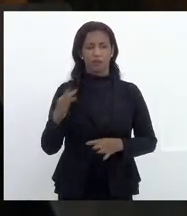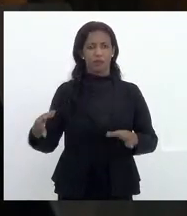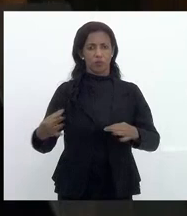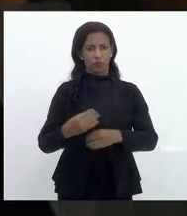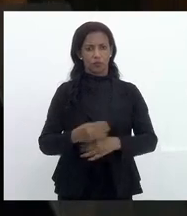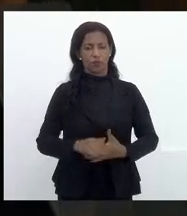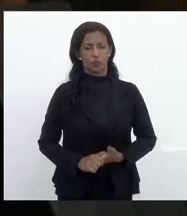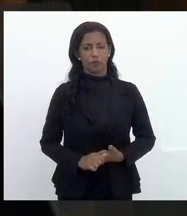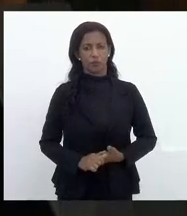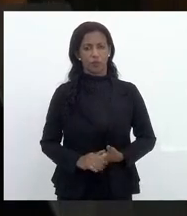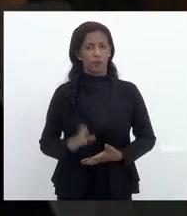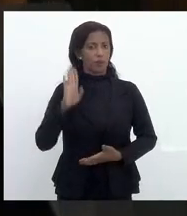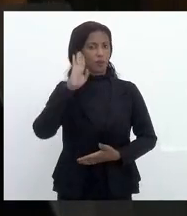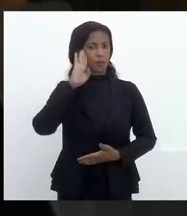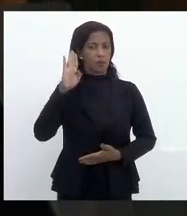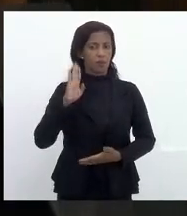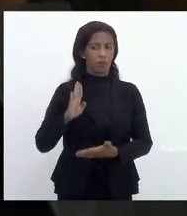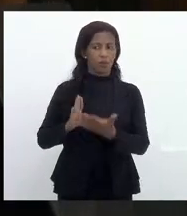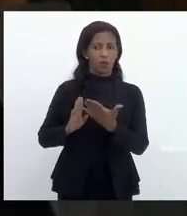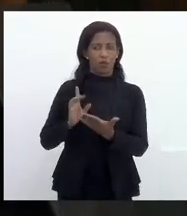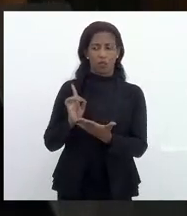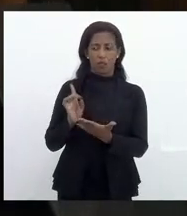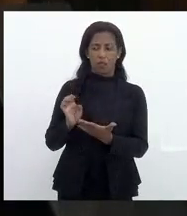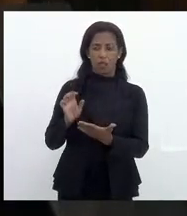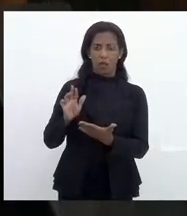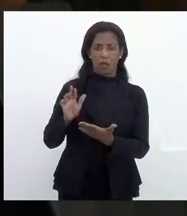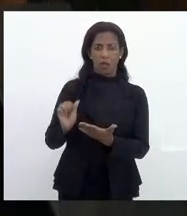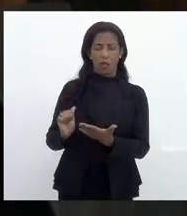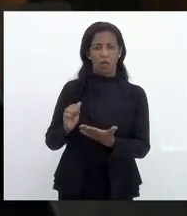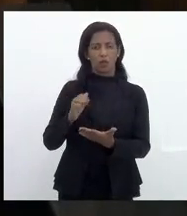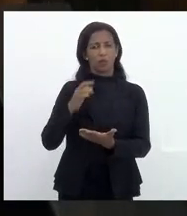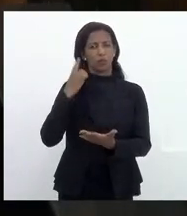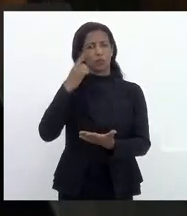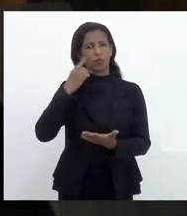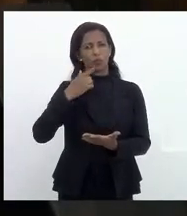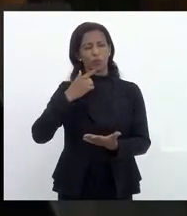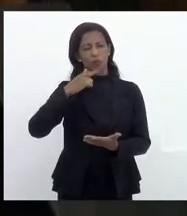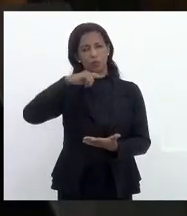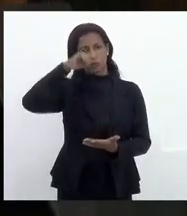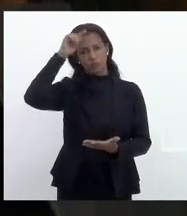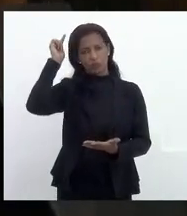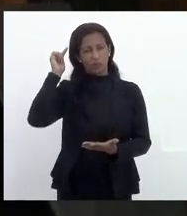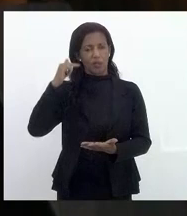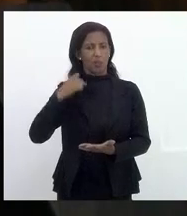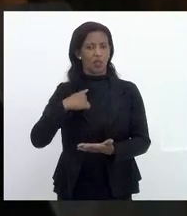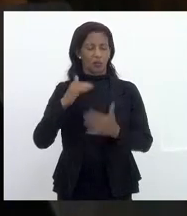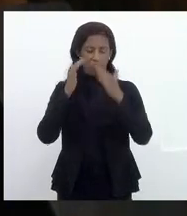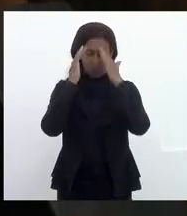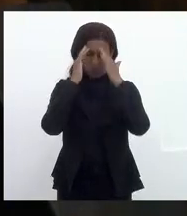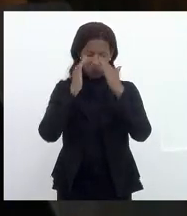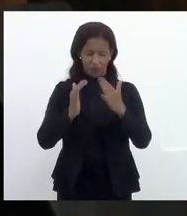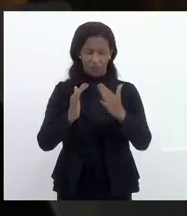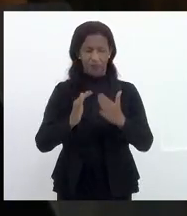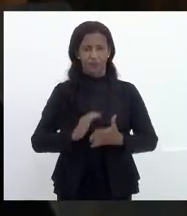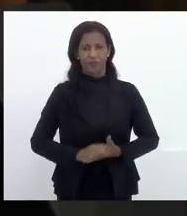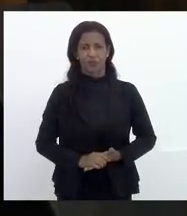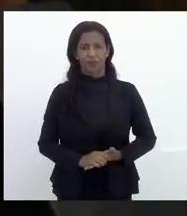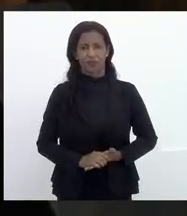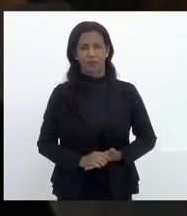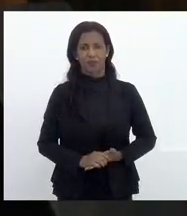aqui principalmente nosso de cano Deputado Municipal a qual Tenho um grande respeito e vamos aprender muito respeitar o